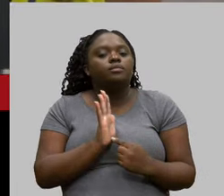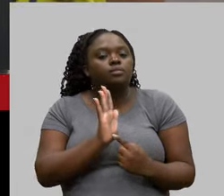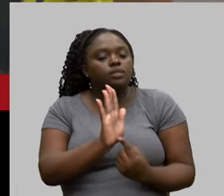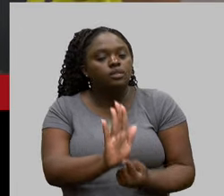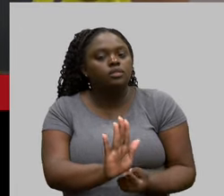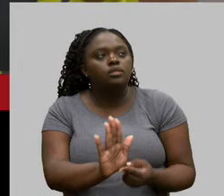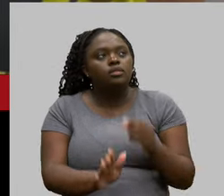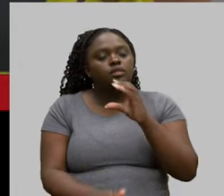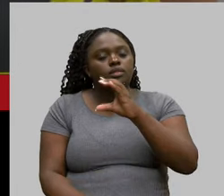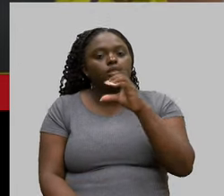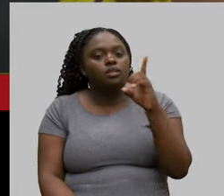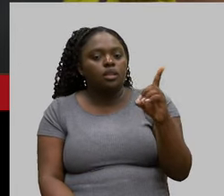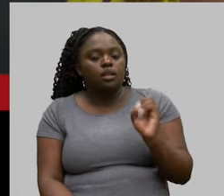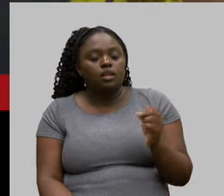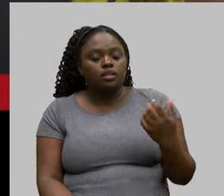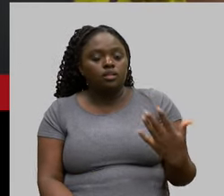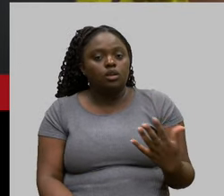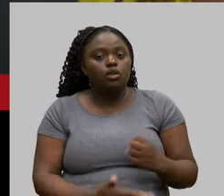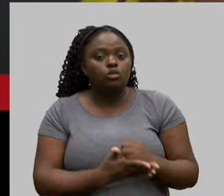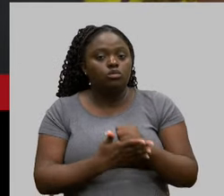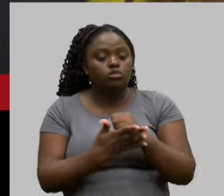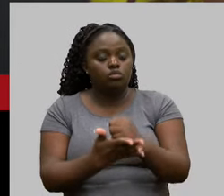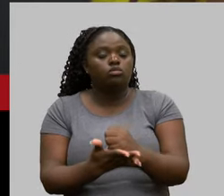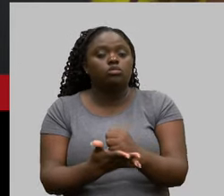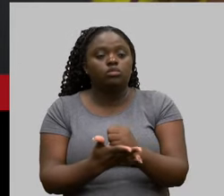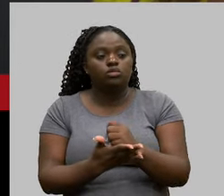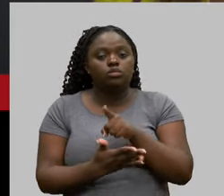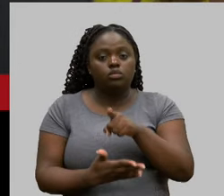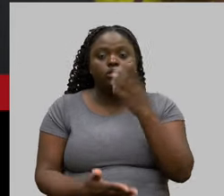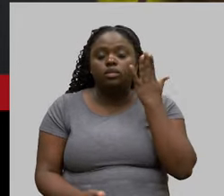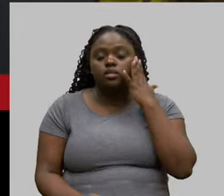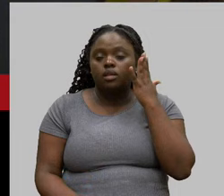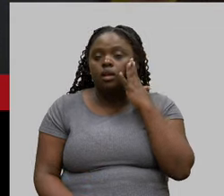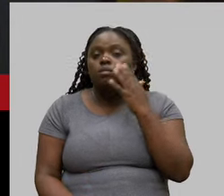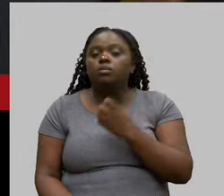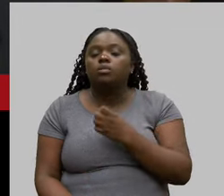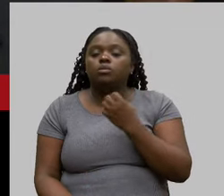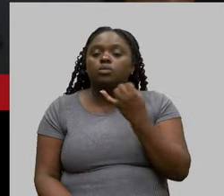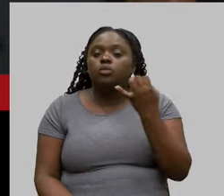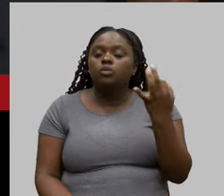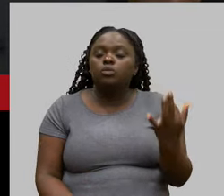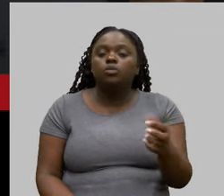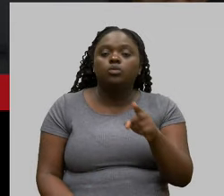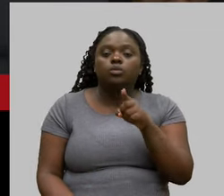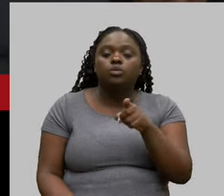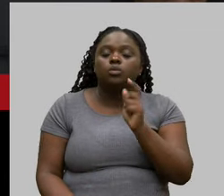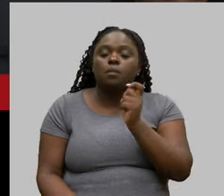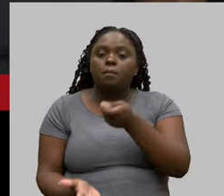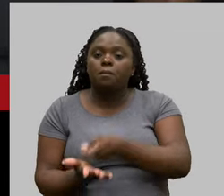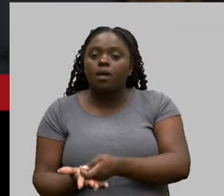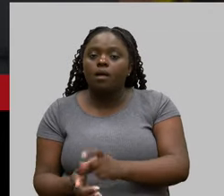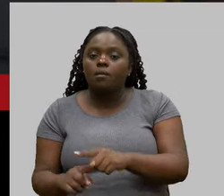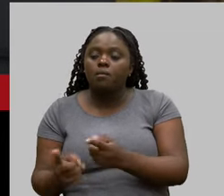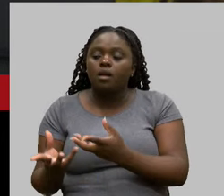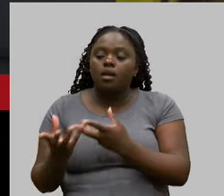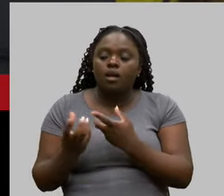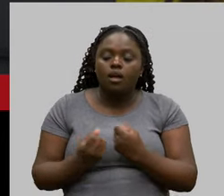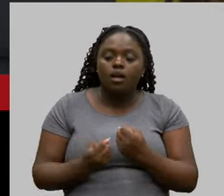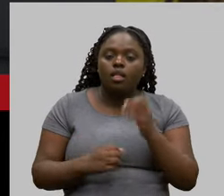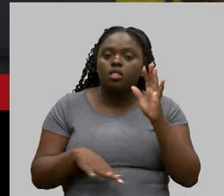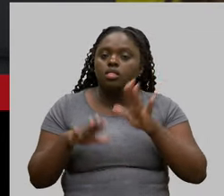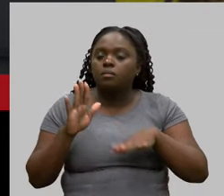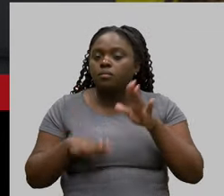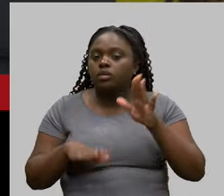CD ou seja de contribuição definida em que você sabe quanto você contribui Mas o que você vai receber depende do